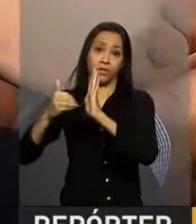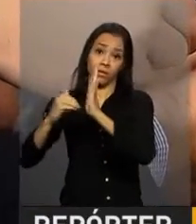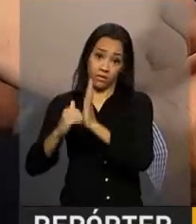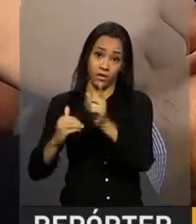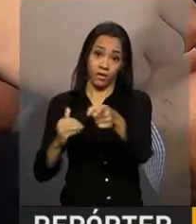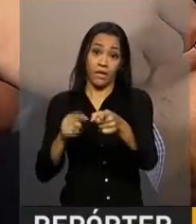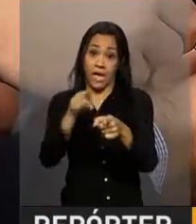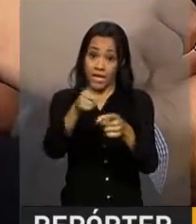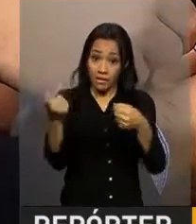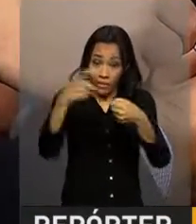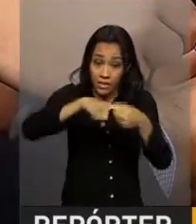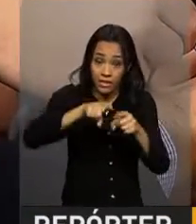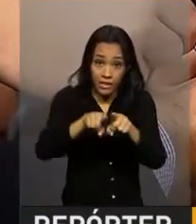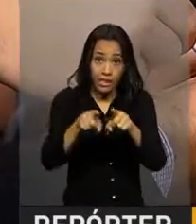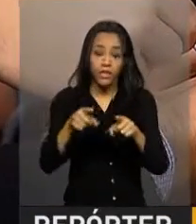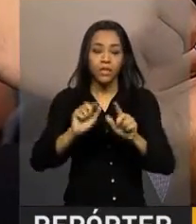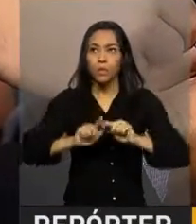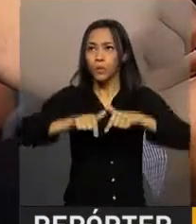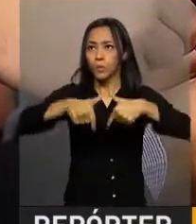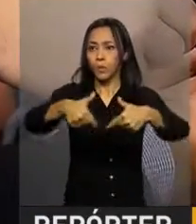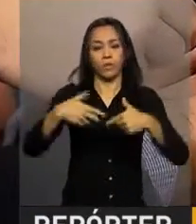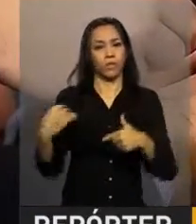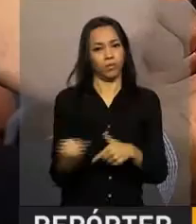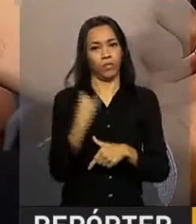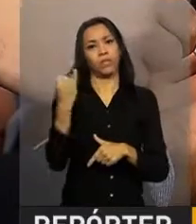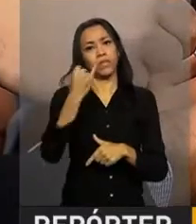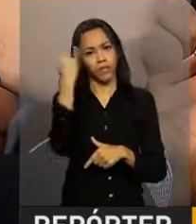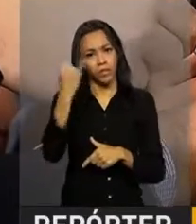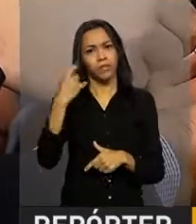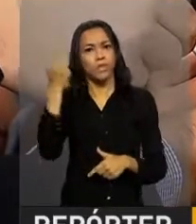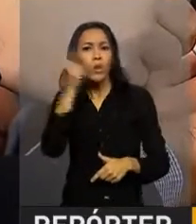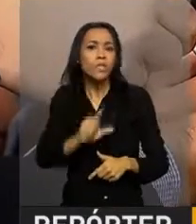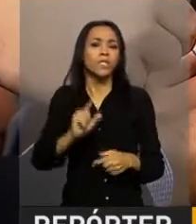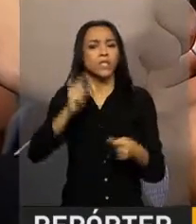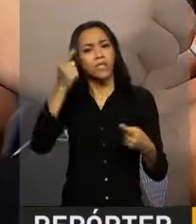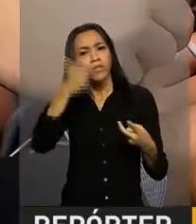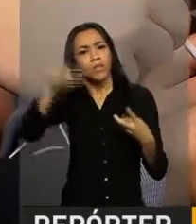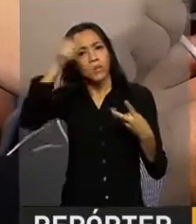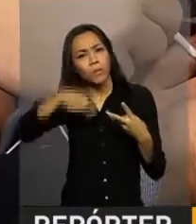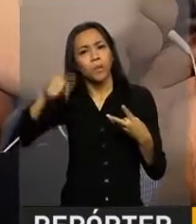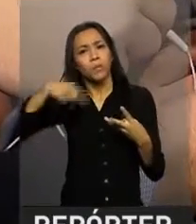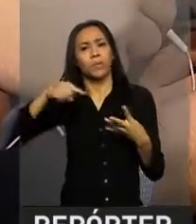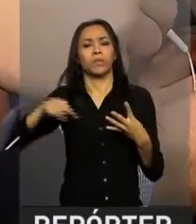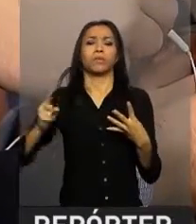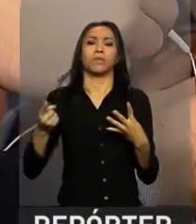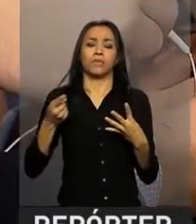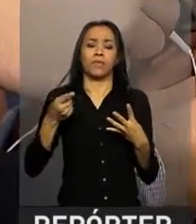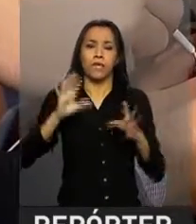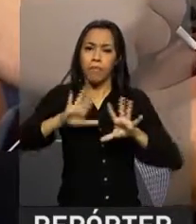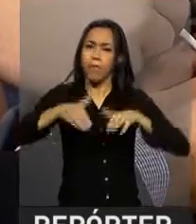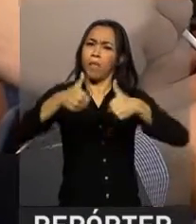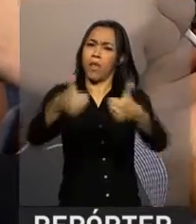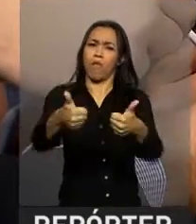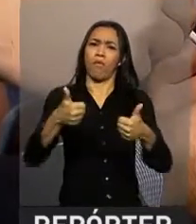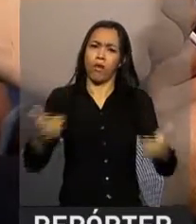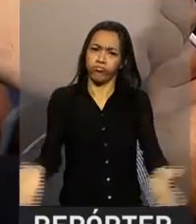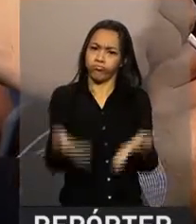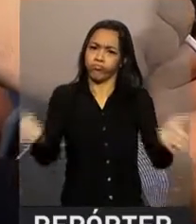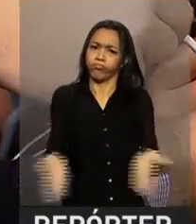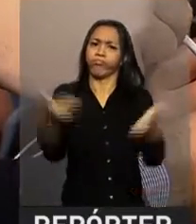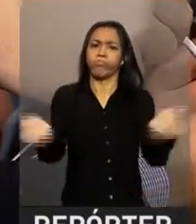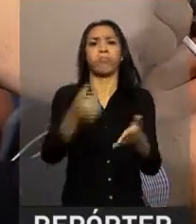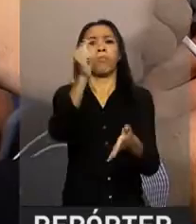é fundamental para que a gente possa acertar e possa efetivamente colher as contribuições e melhorar o Brasil. A